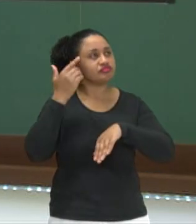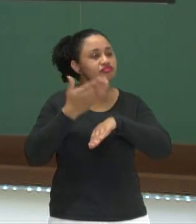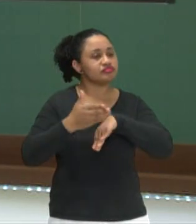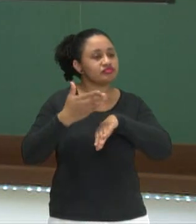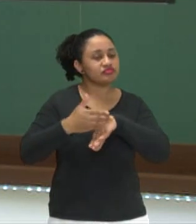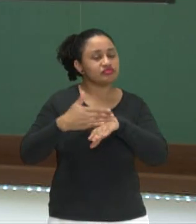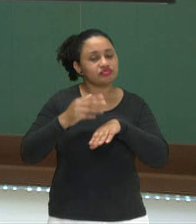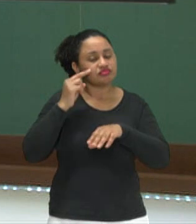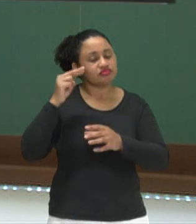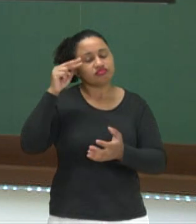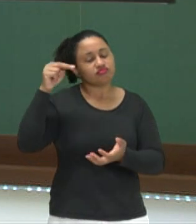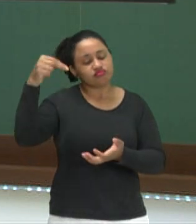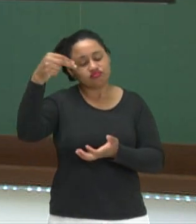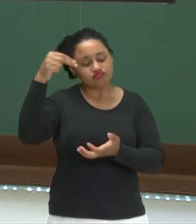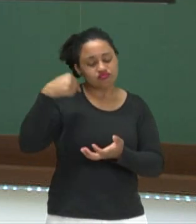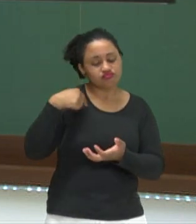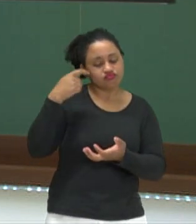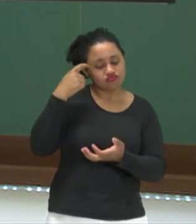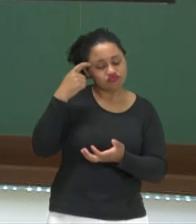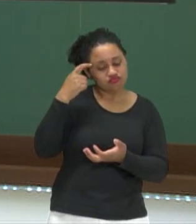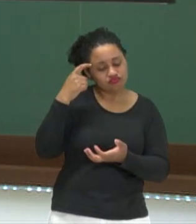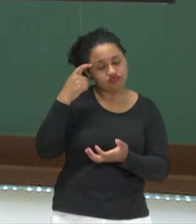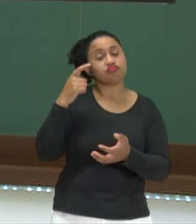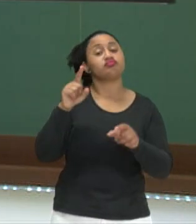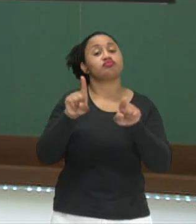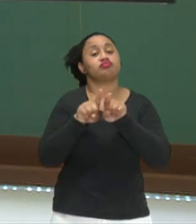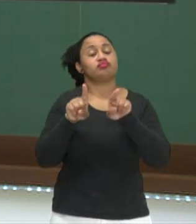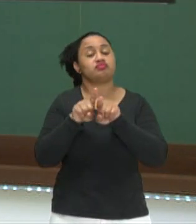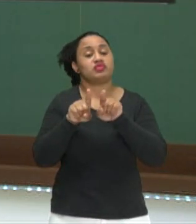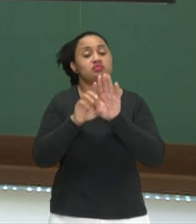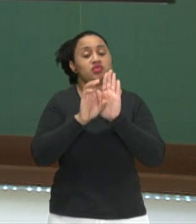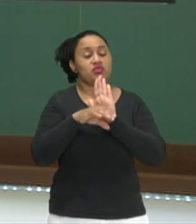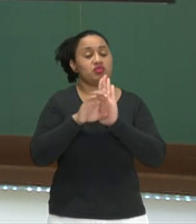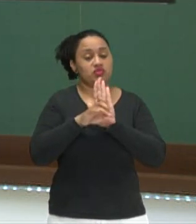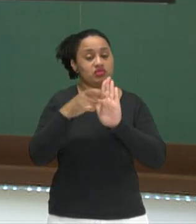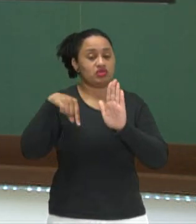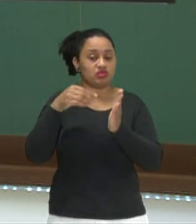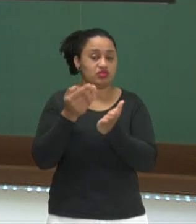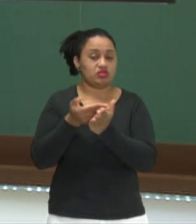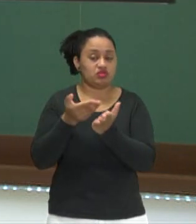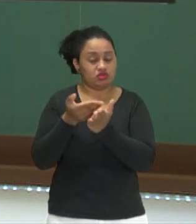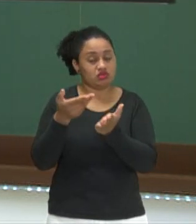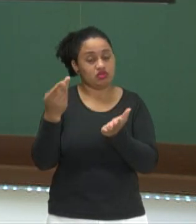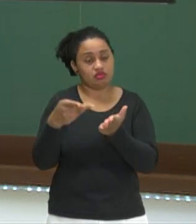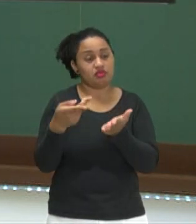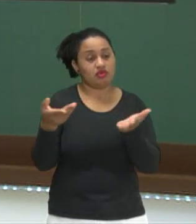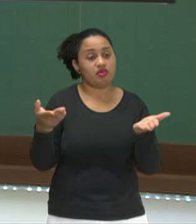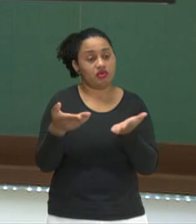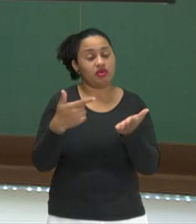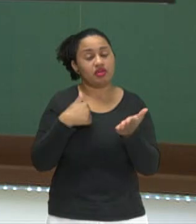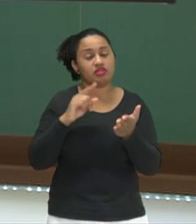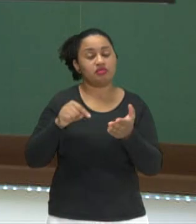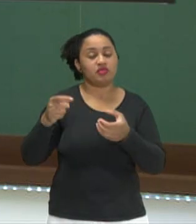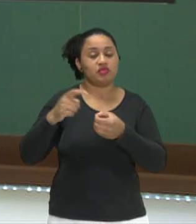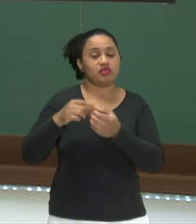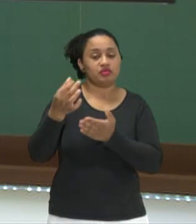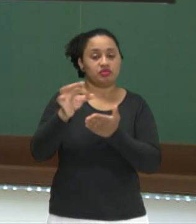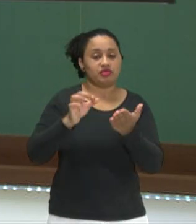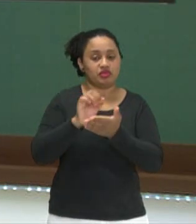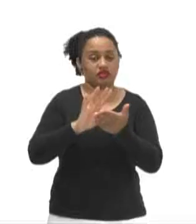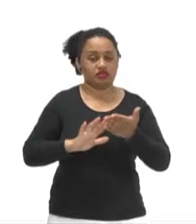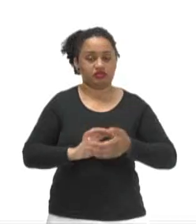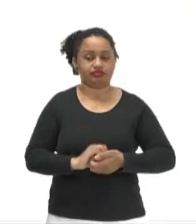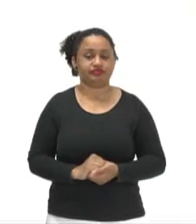de vocês espacial e também os conceitos que a gente já falou sobre arestas e já voltamos a conferir esse